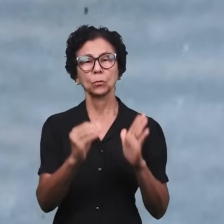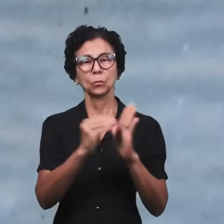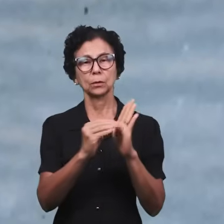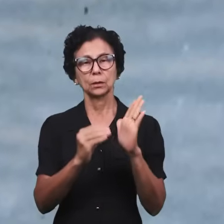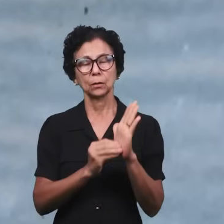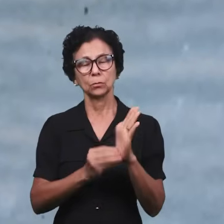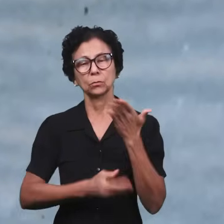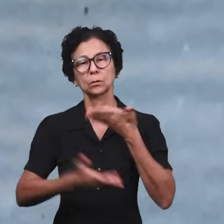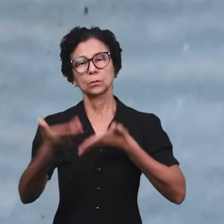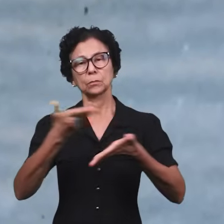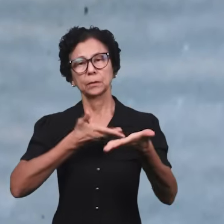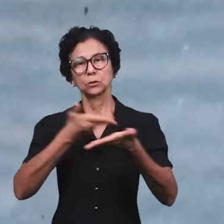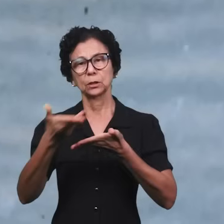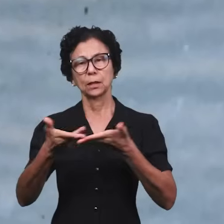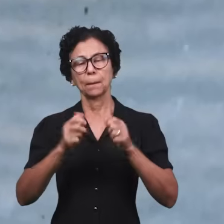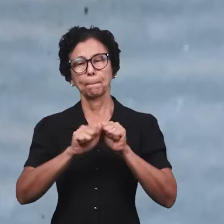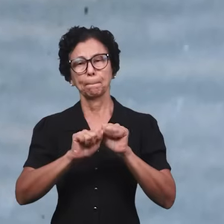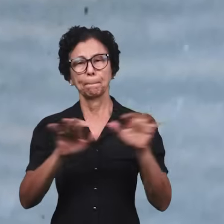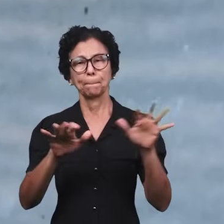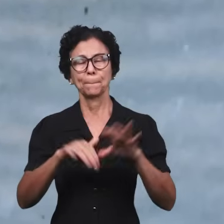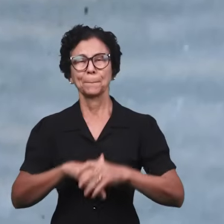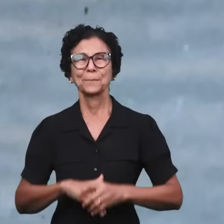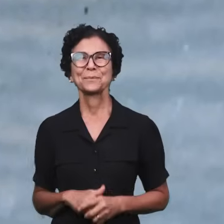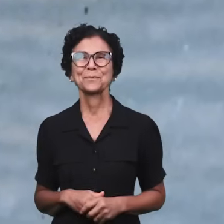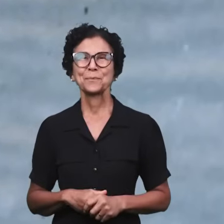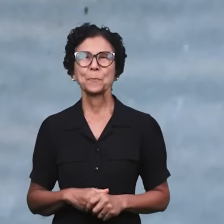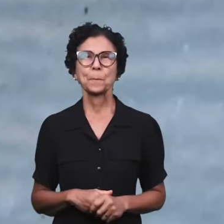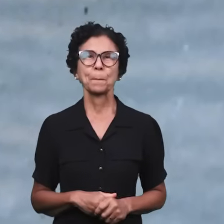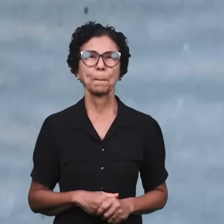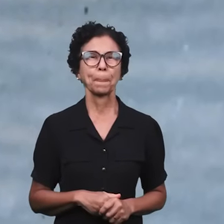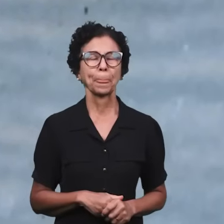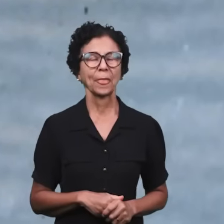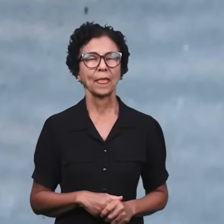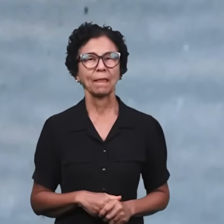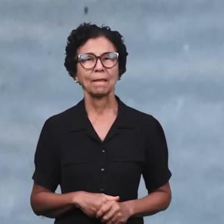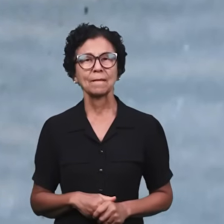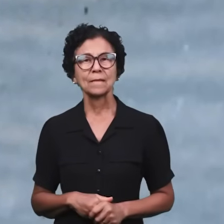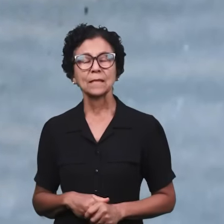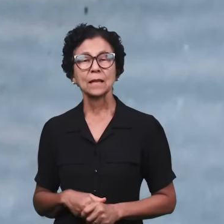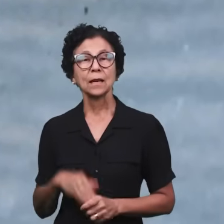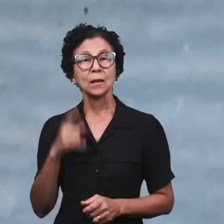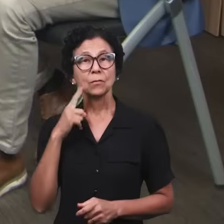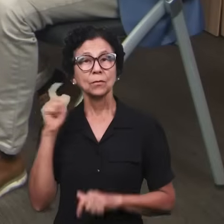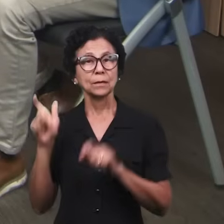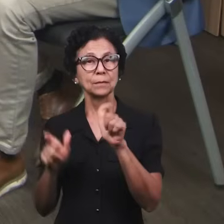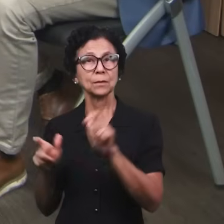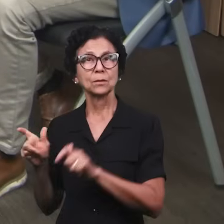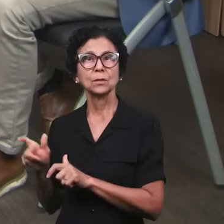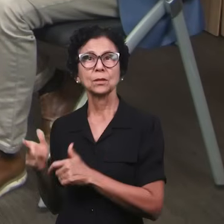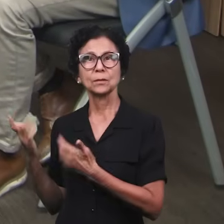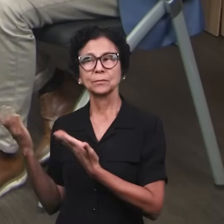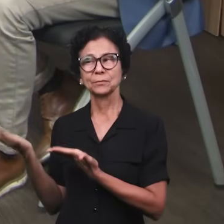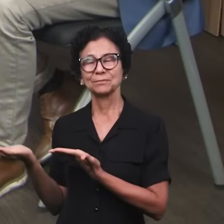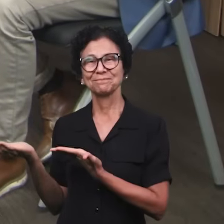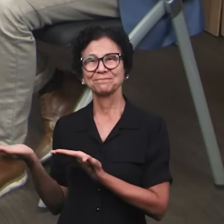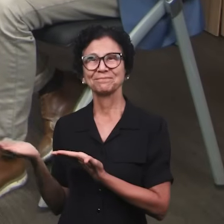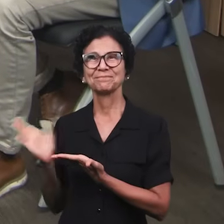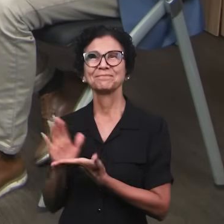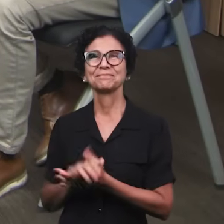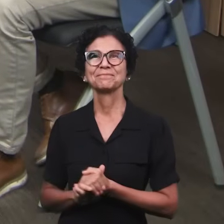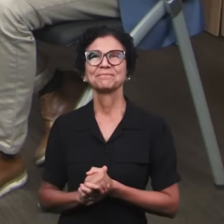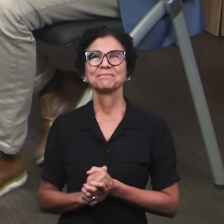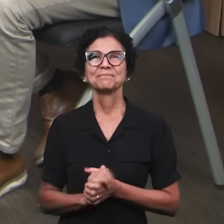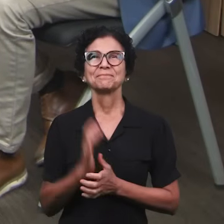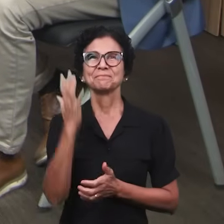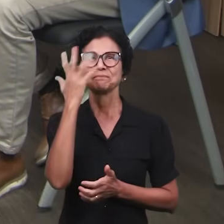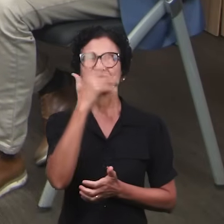alcance desse conteúdo. Mas vamos para o que interessa? Vamos para o programa de hoje? Vamos ver quem é a turma que está aqui hoje? Olha só essa turma